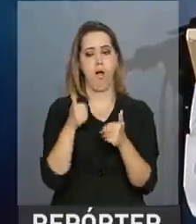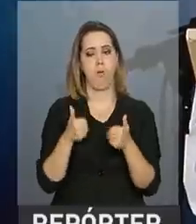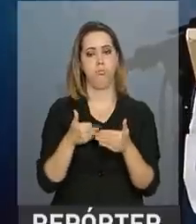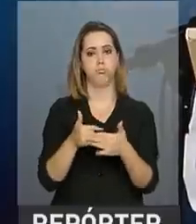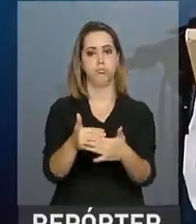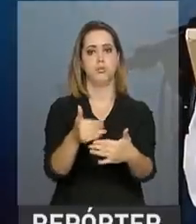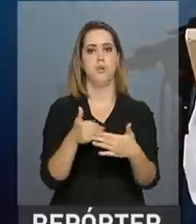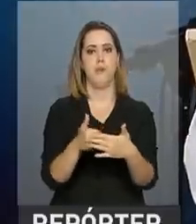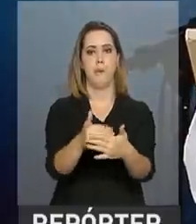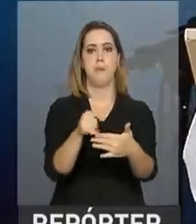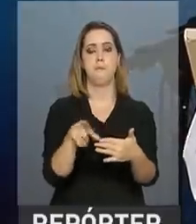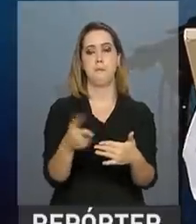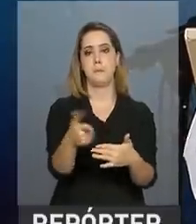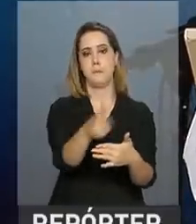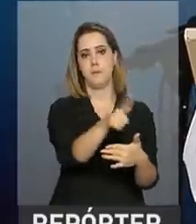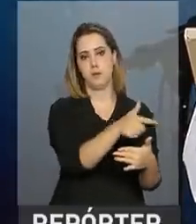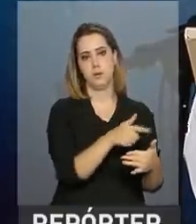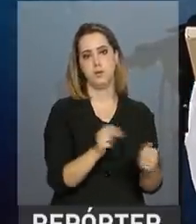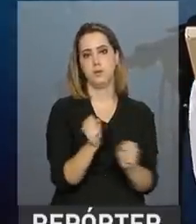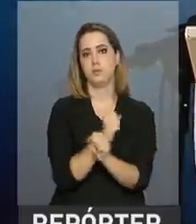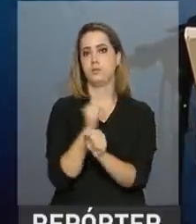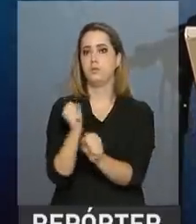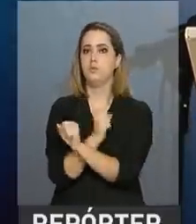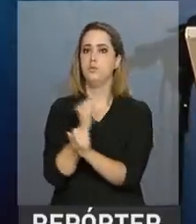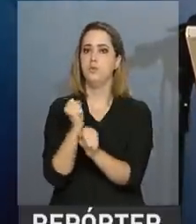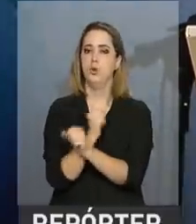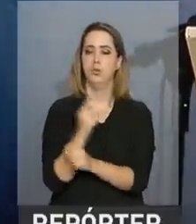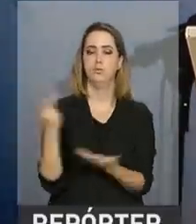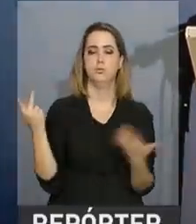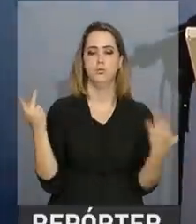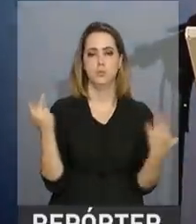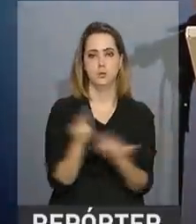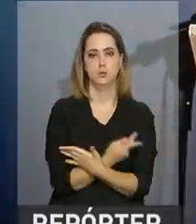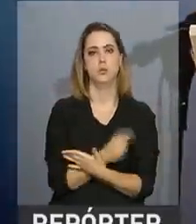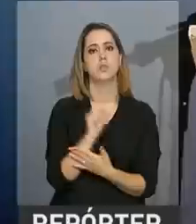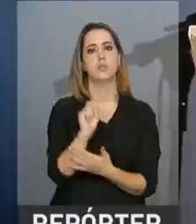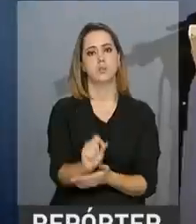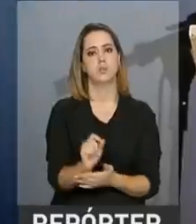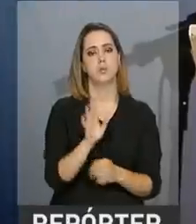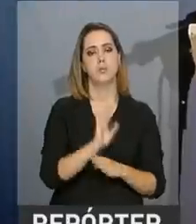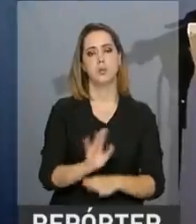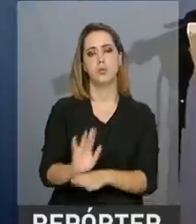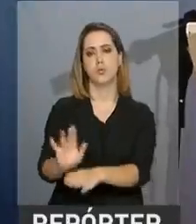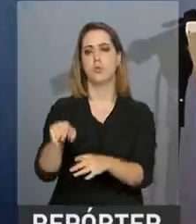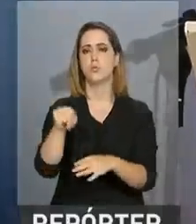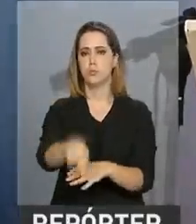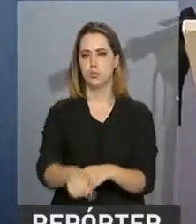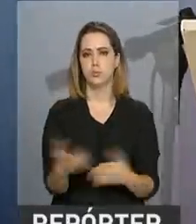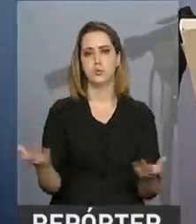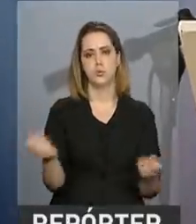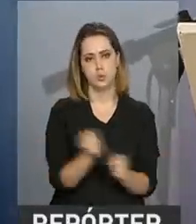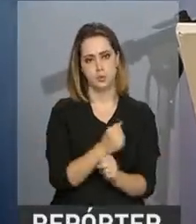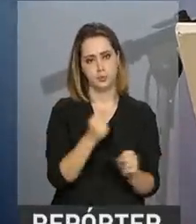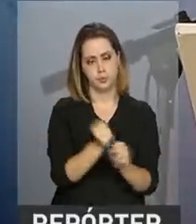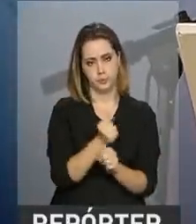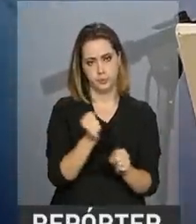o governador, outras tantas obras serão realizadas para complementar esta